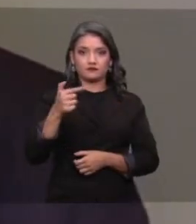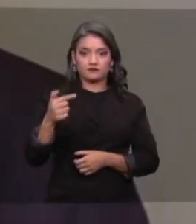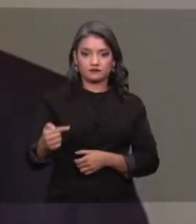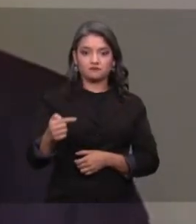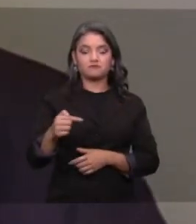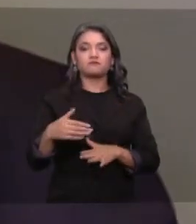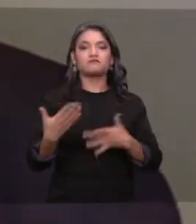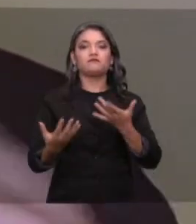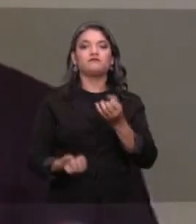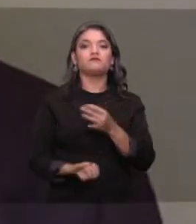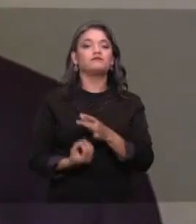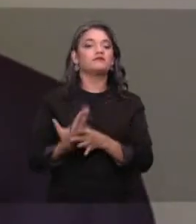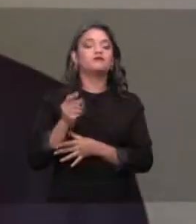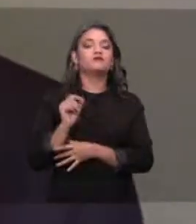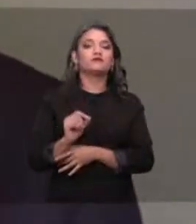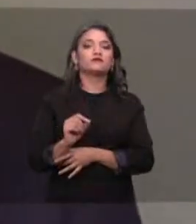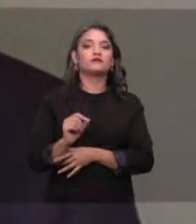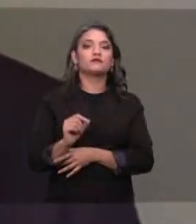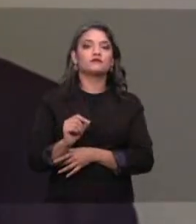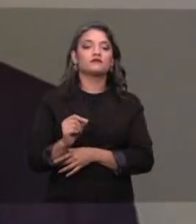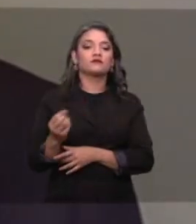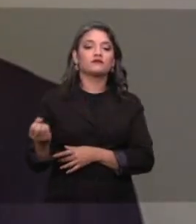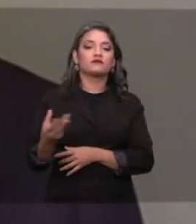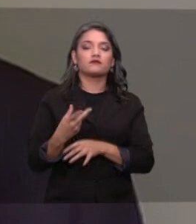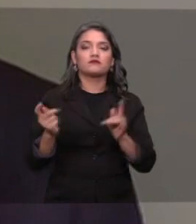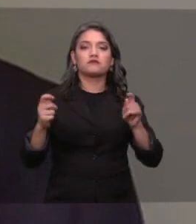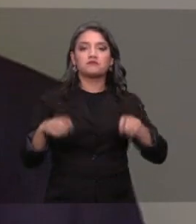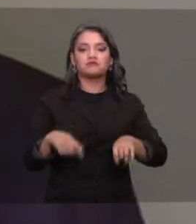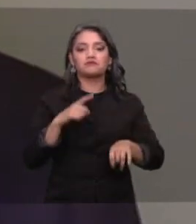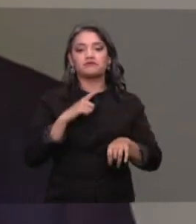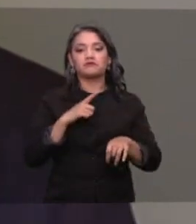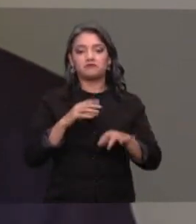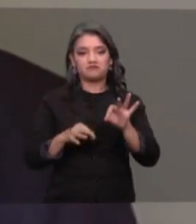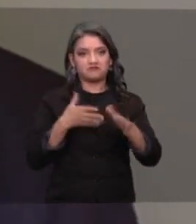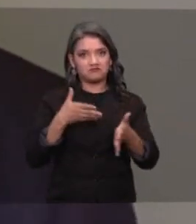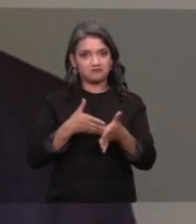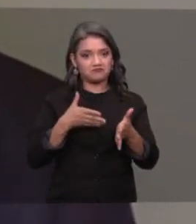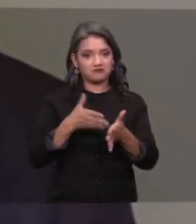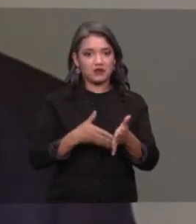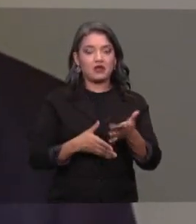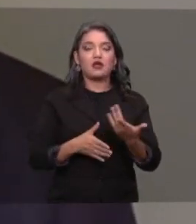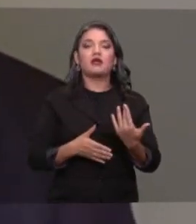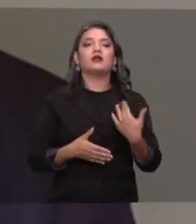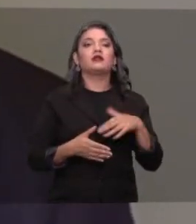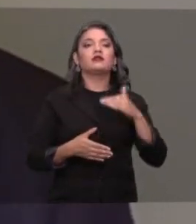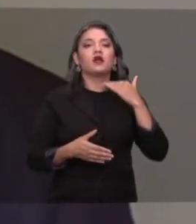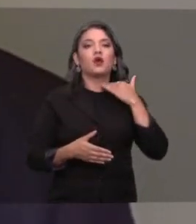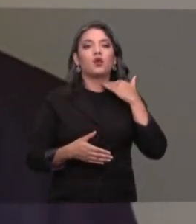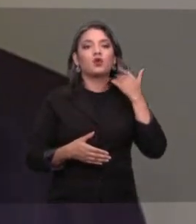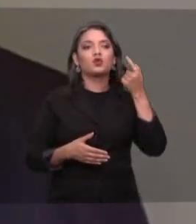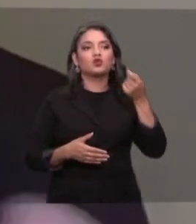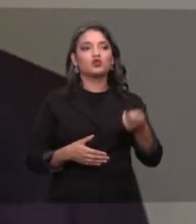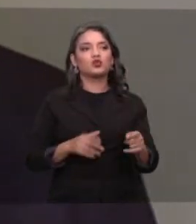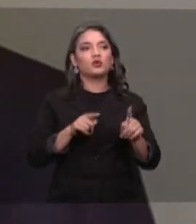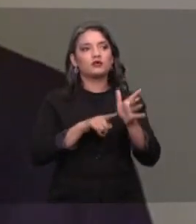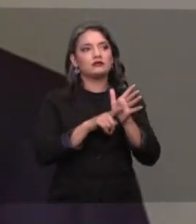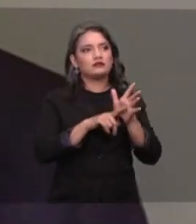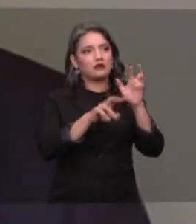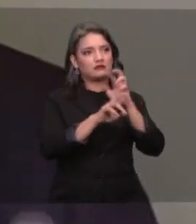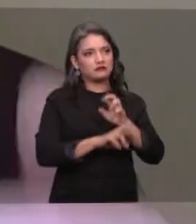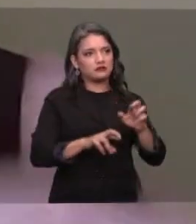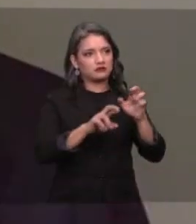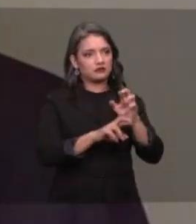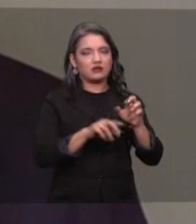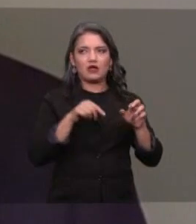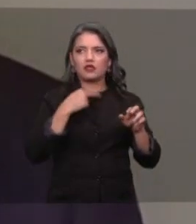ao criar como que nova hipótese de impedimento judicial, afastando o juiz instrutor do processo. Além de se